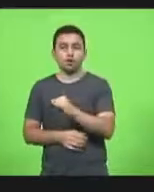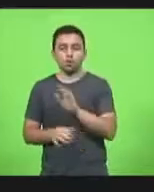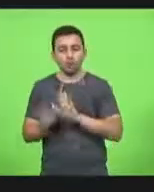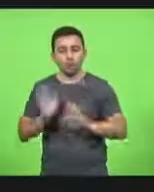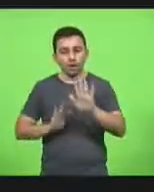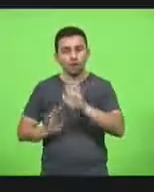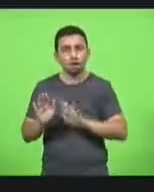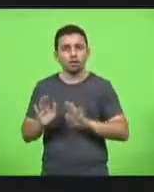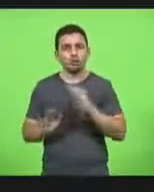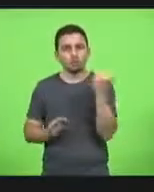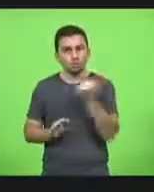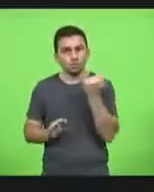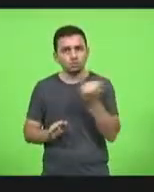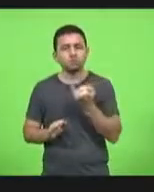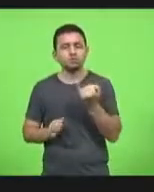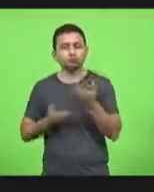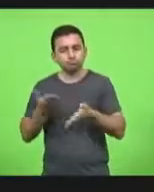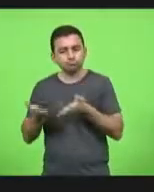também, né?